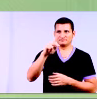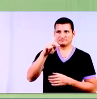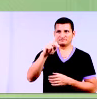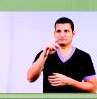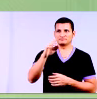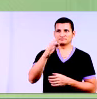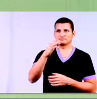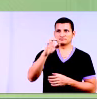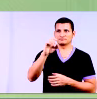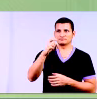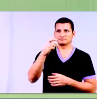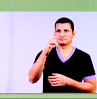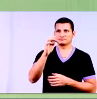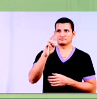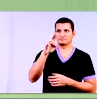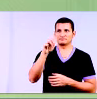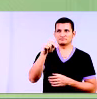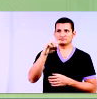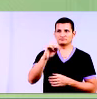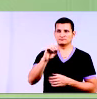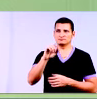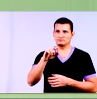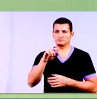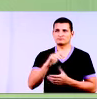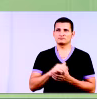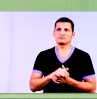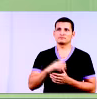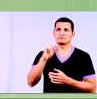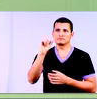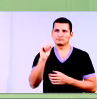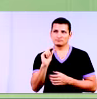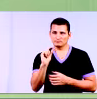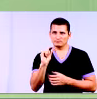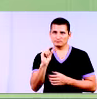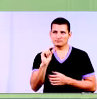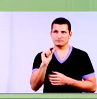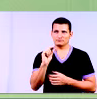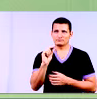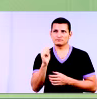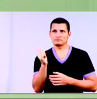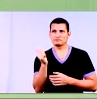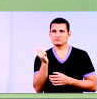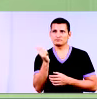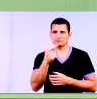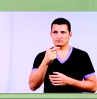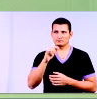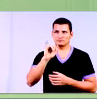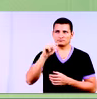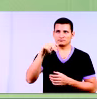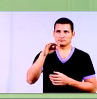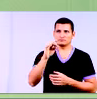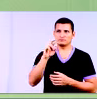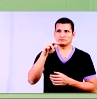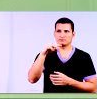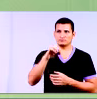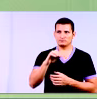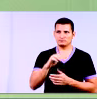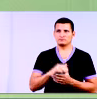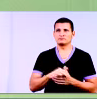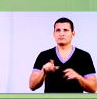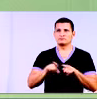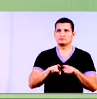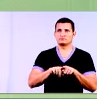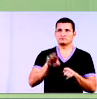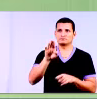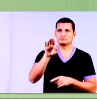interage com a memória, ele é muito menor, o clock externo é muito menor que o clock interno. A gente viu também que tem o bit interno. O